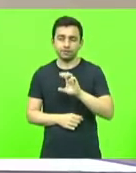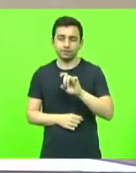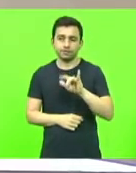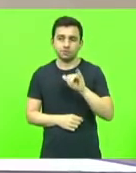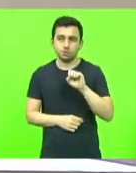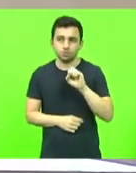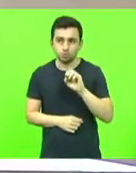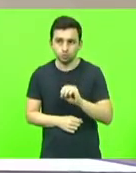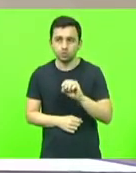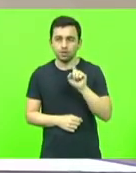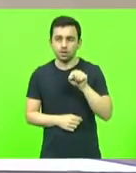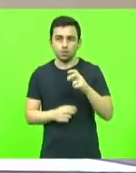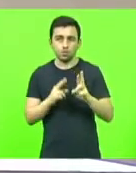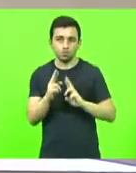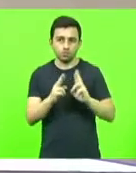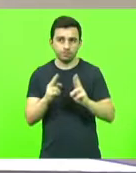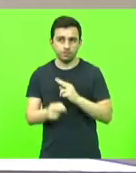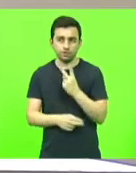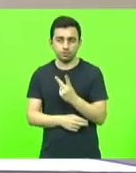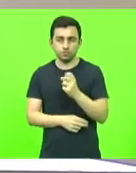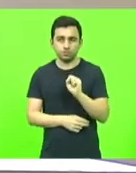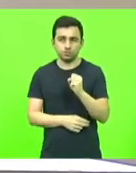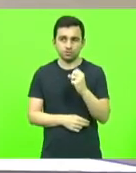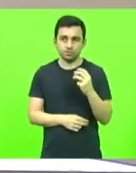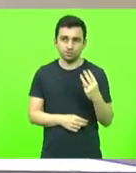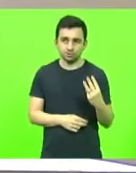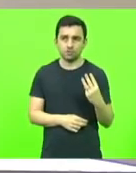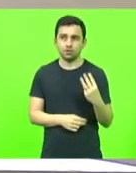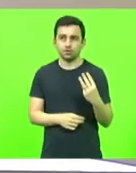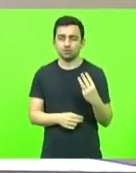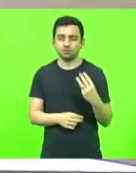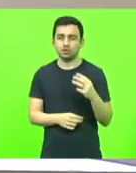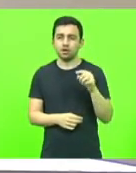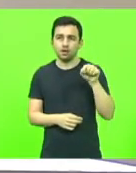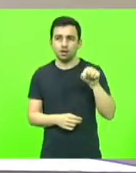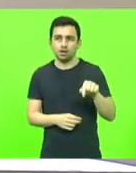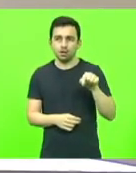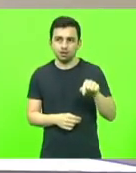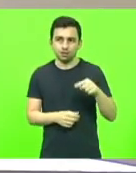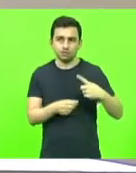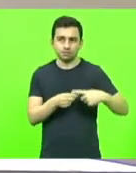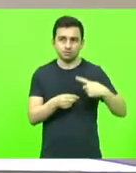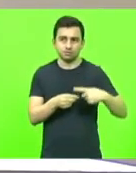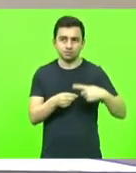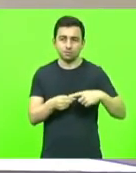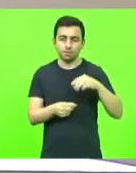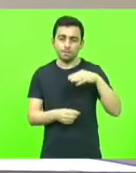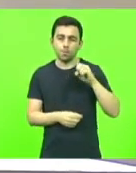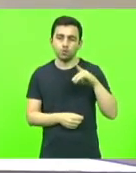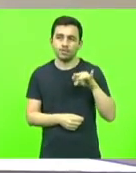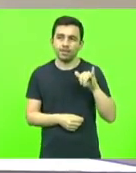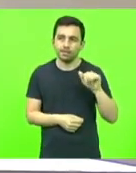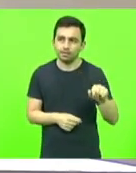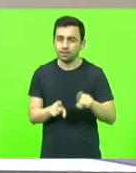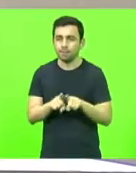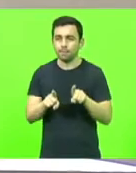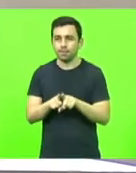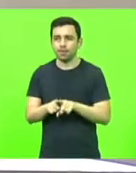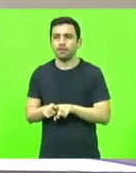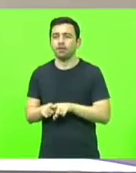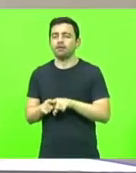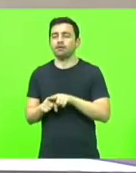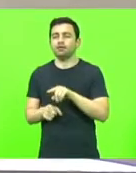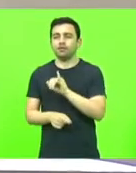rodovia SC-283, no trecho compreendido entre municípios de Mondaí e Itapiranga.